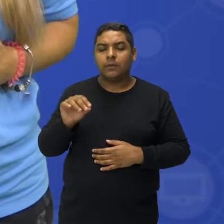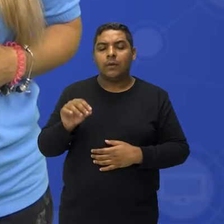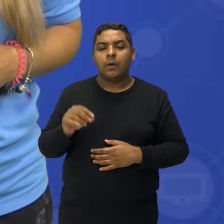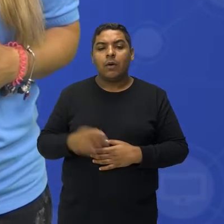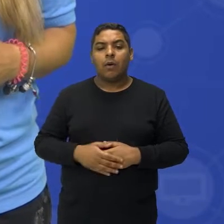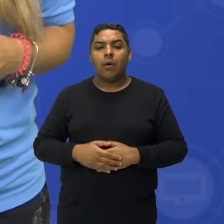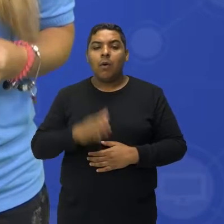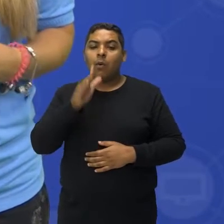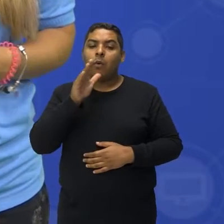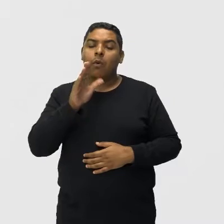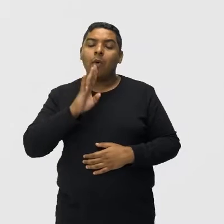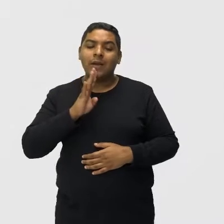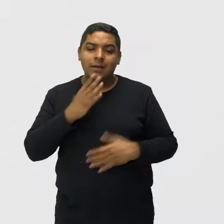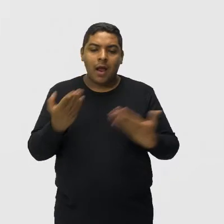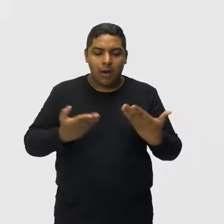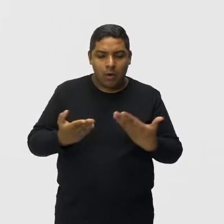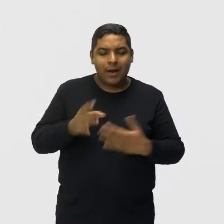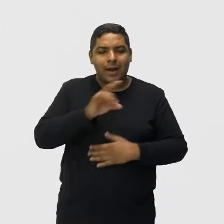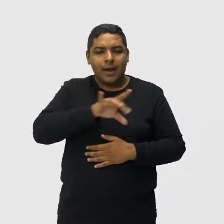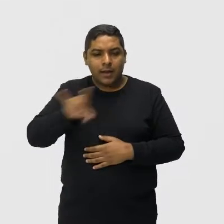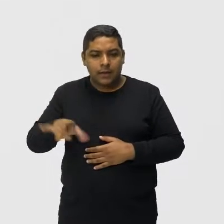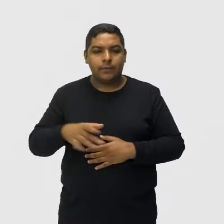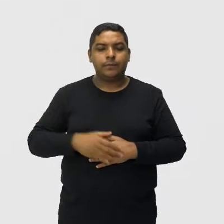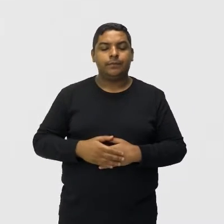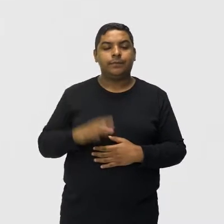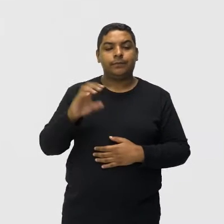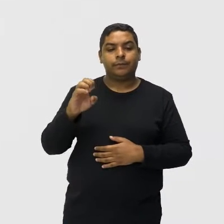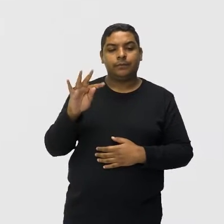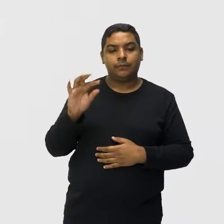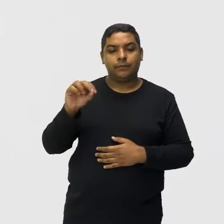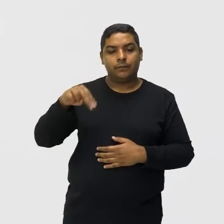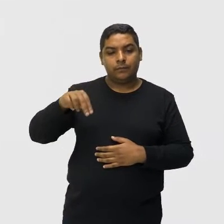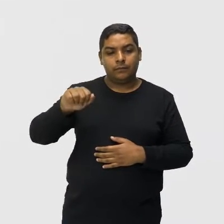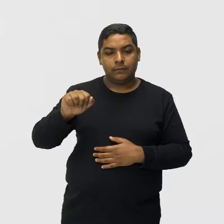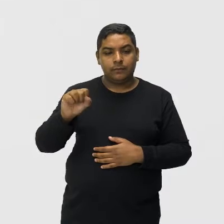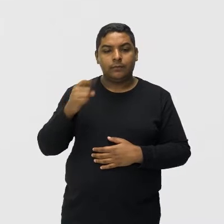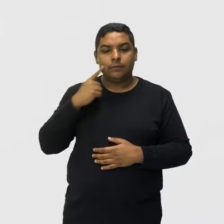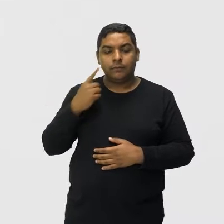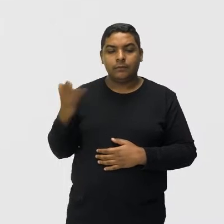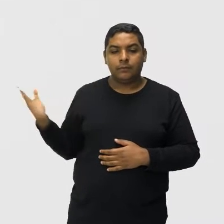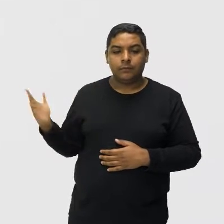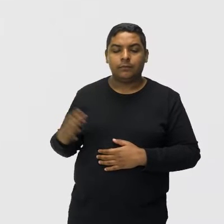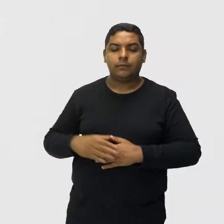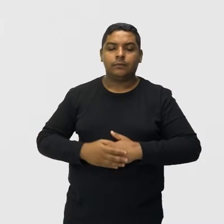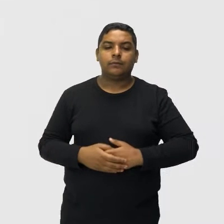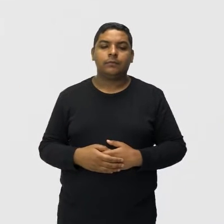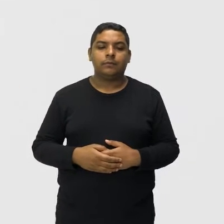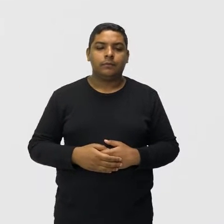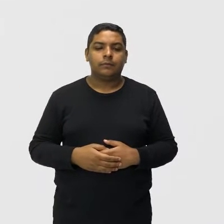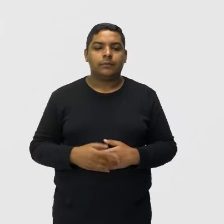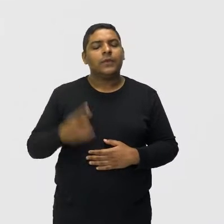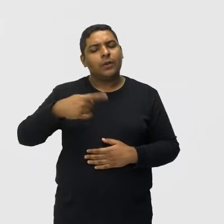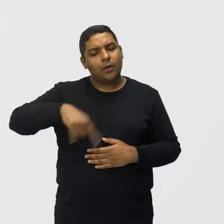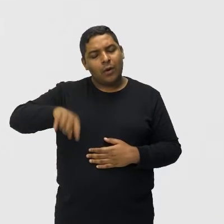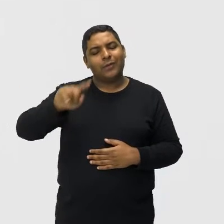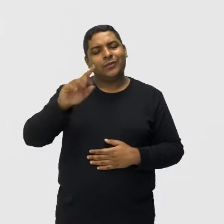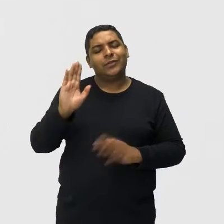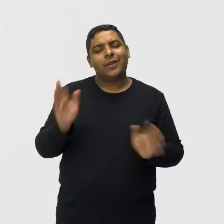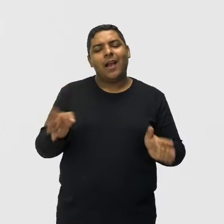deles, começando aí com as cetonas, olha só. Então, o que é uma cetona, né? A gente conhece,